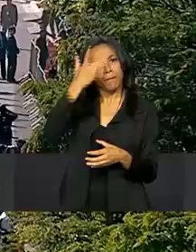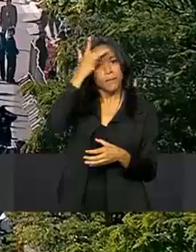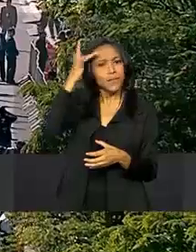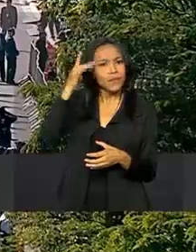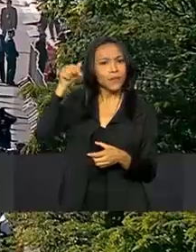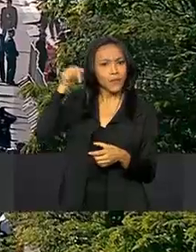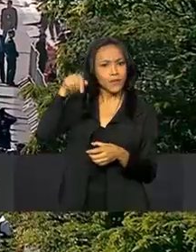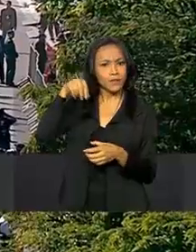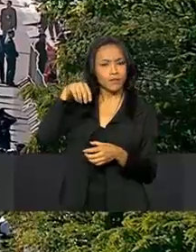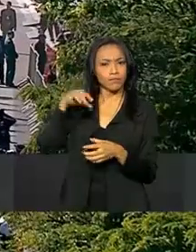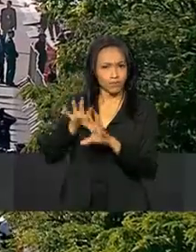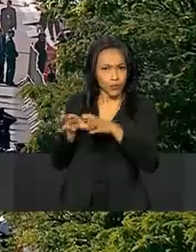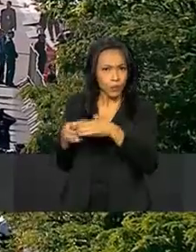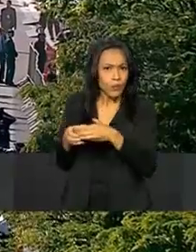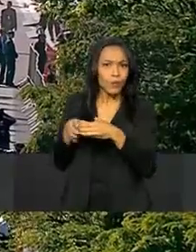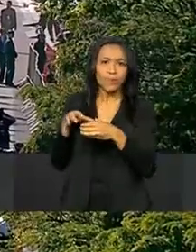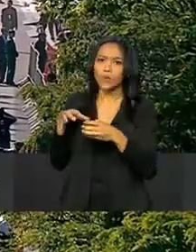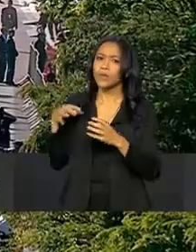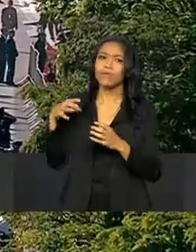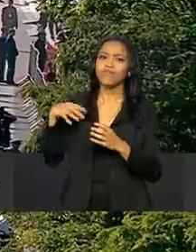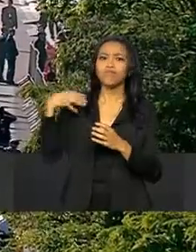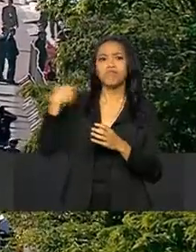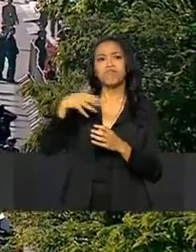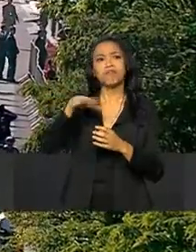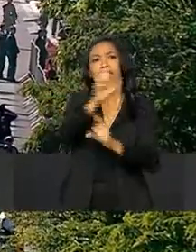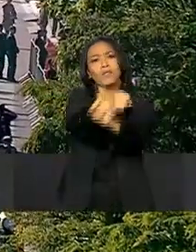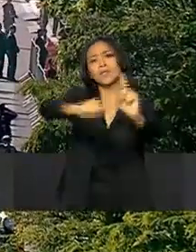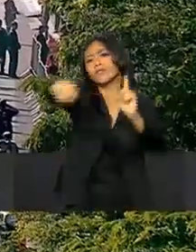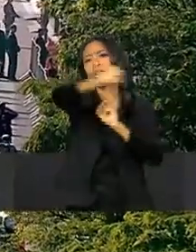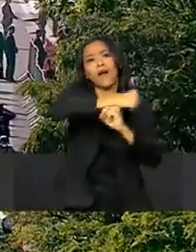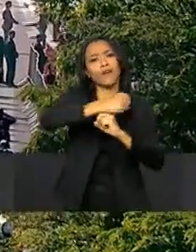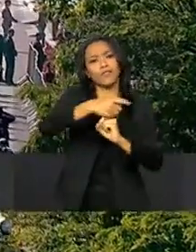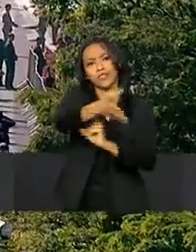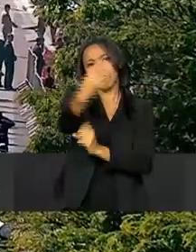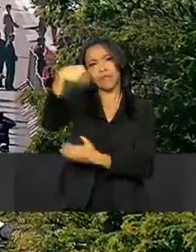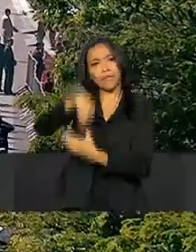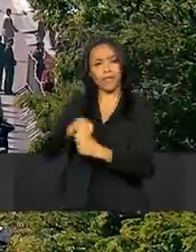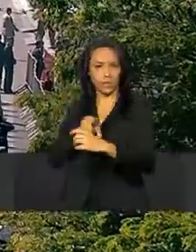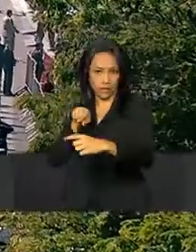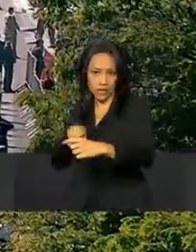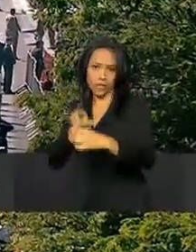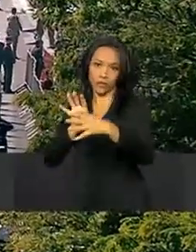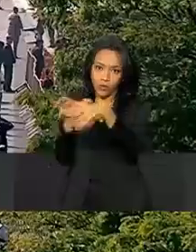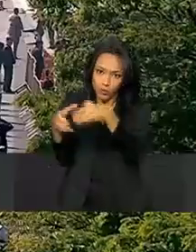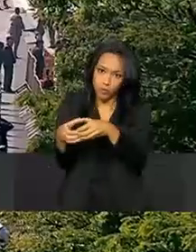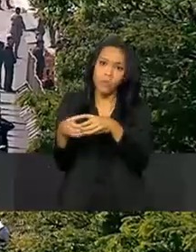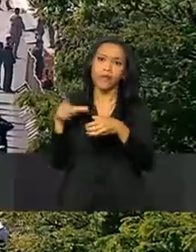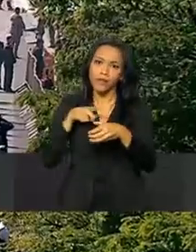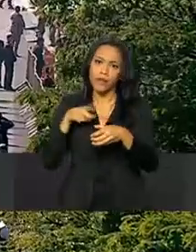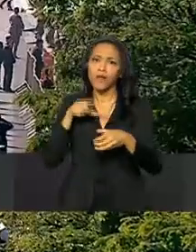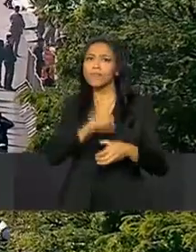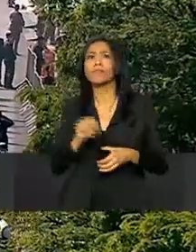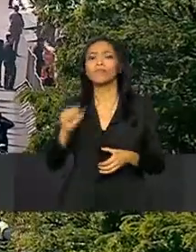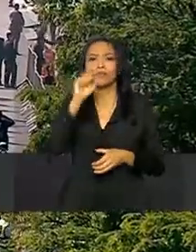personalidades do mundo civil que organizam essa liga e tem em todo o território